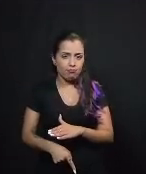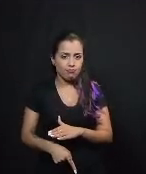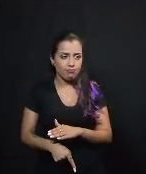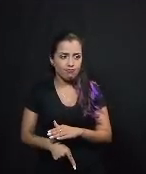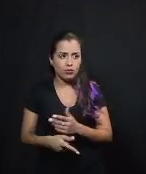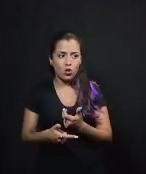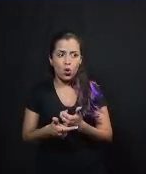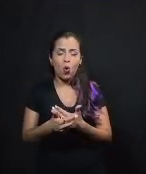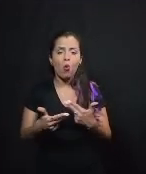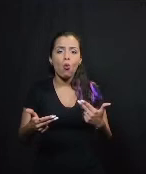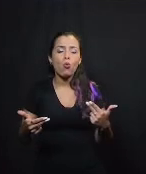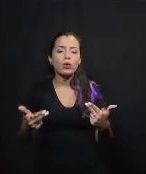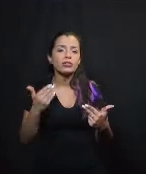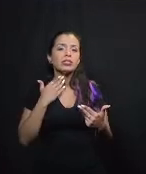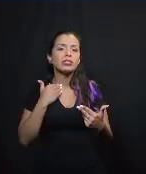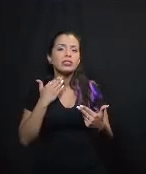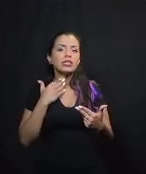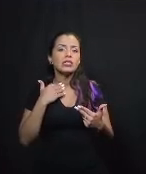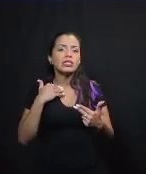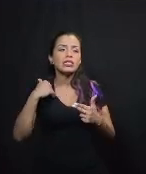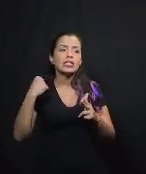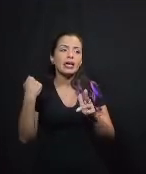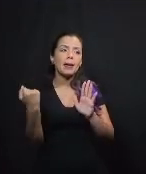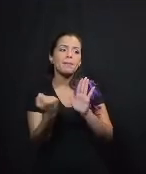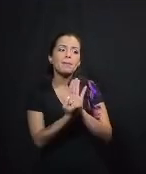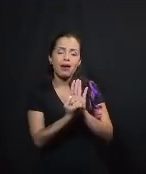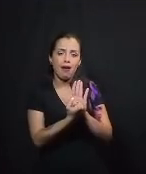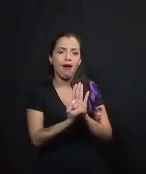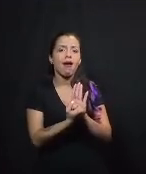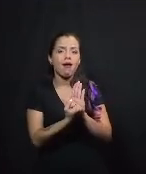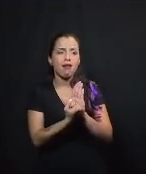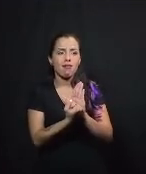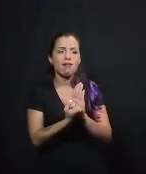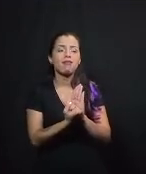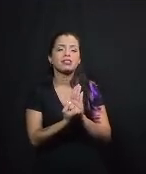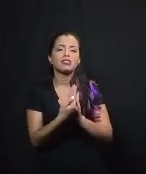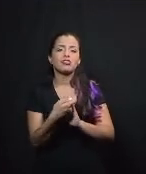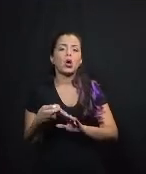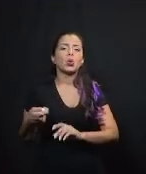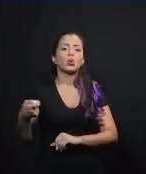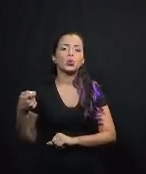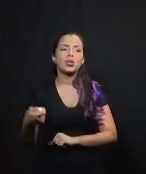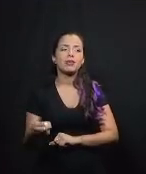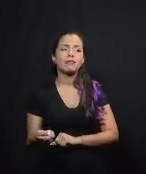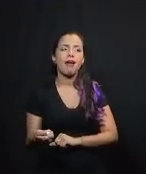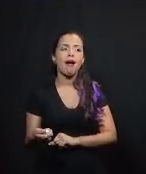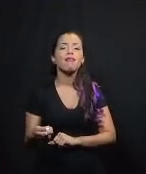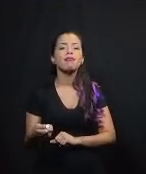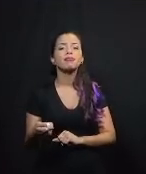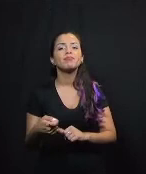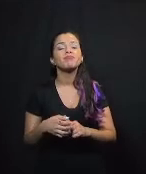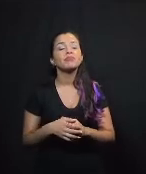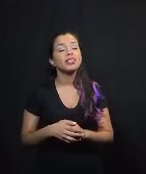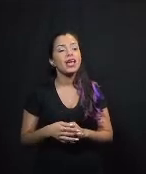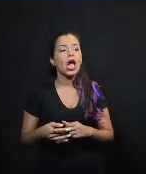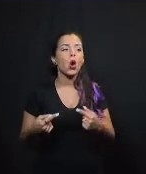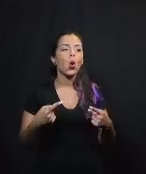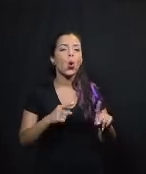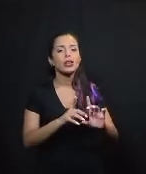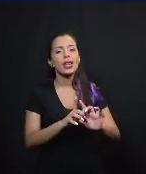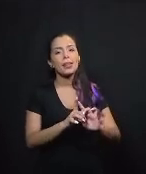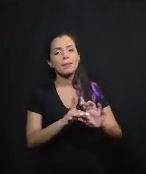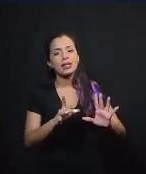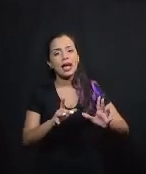coisas assim marcadamente autoritárias e que vão contra a liberdade de expressão